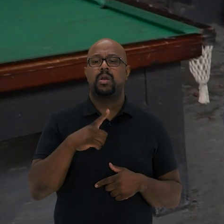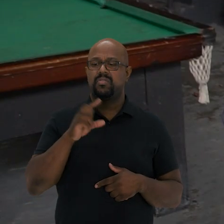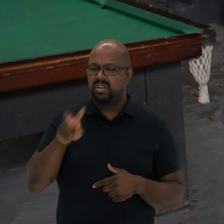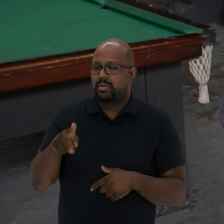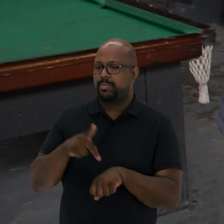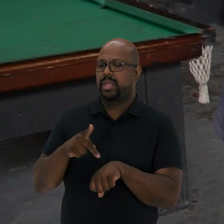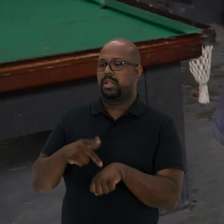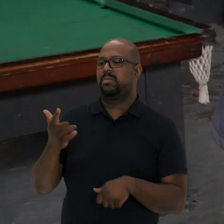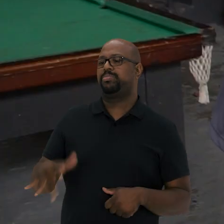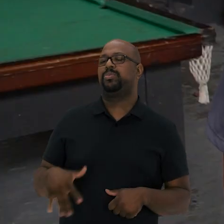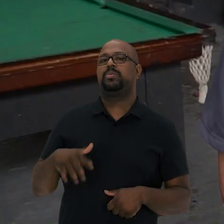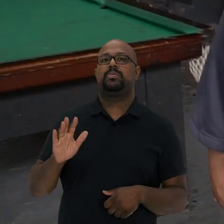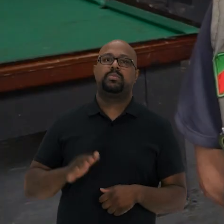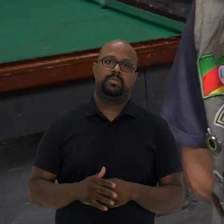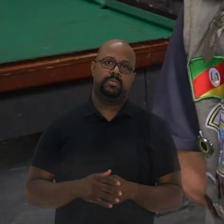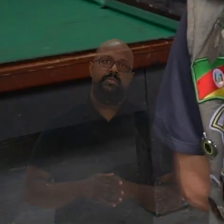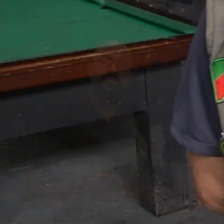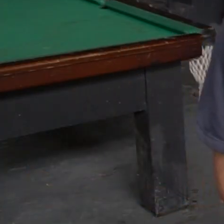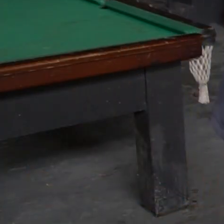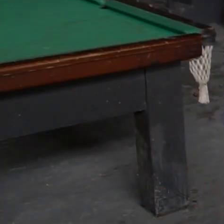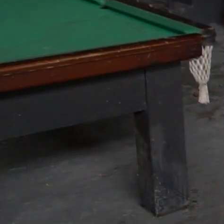um pedaço de pedra.